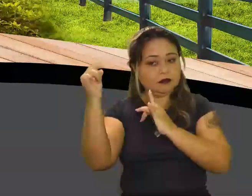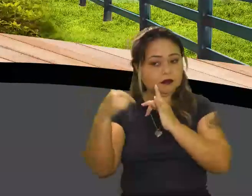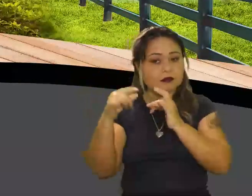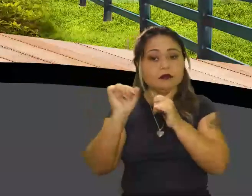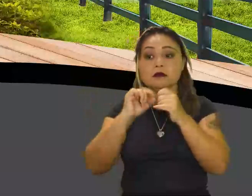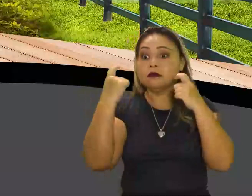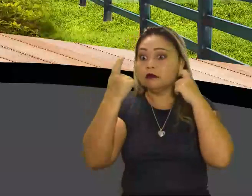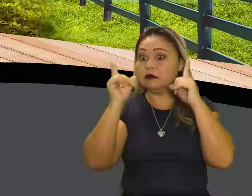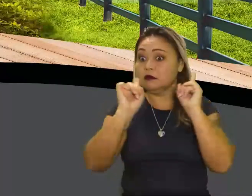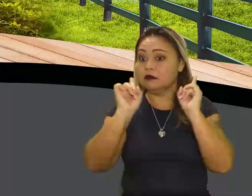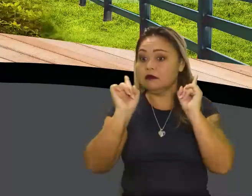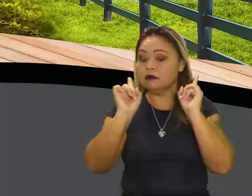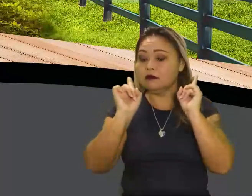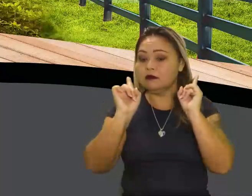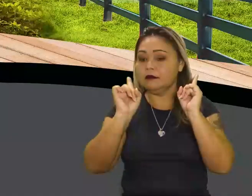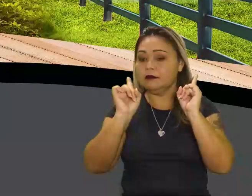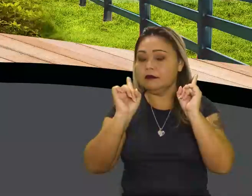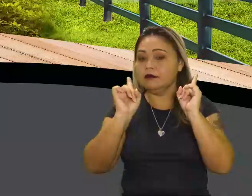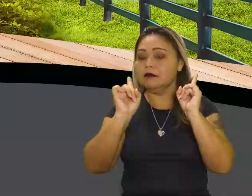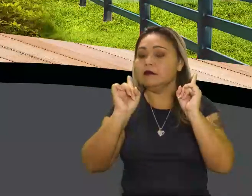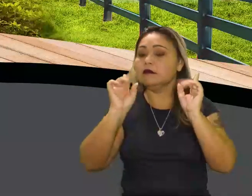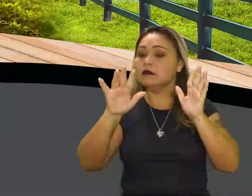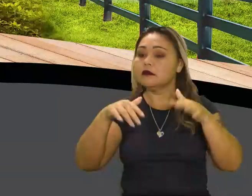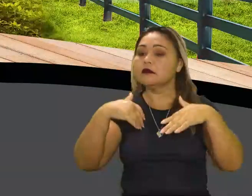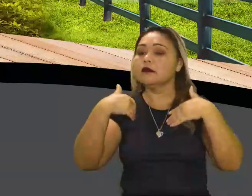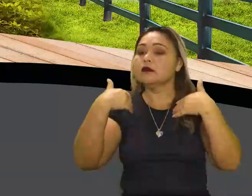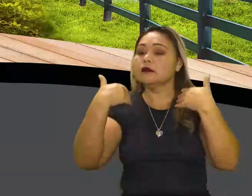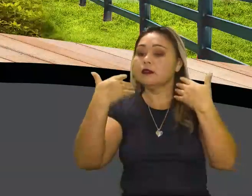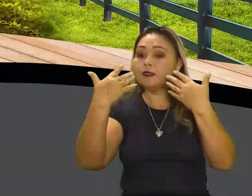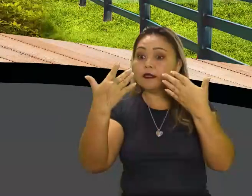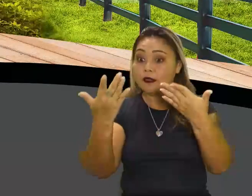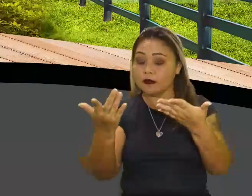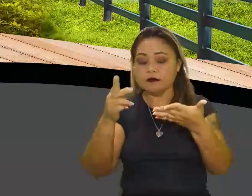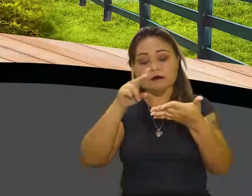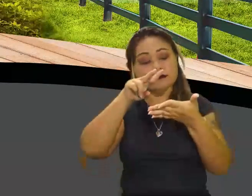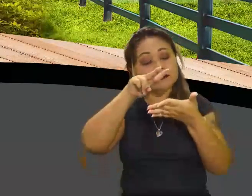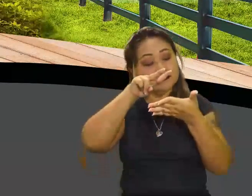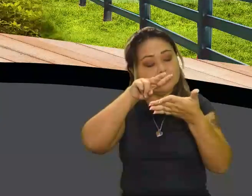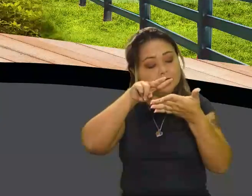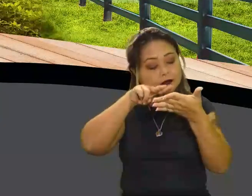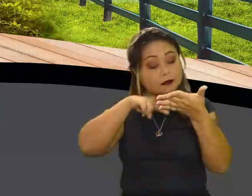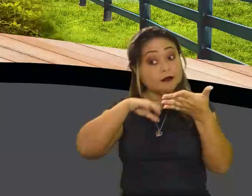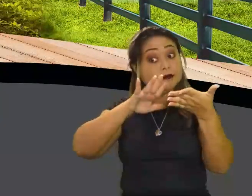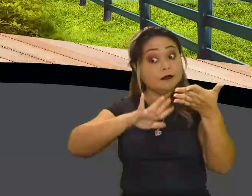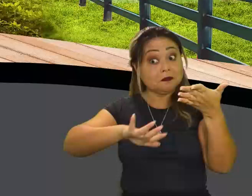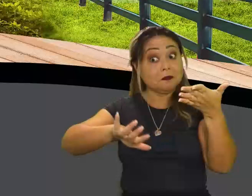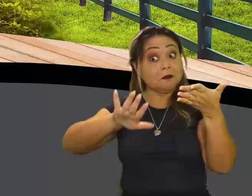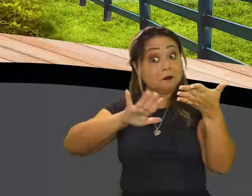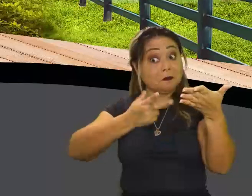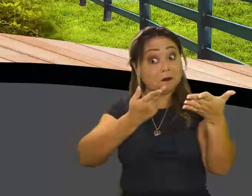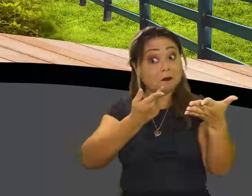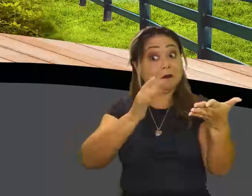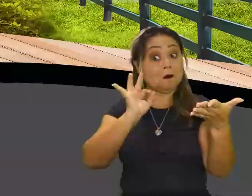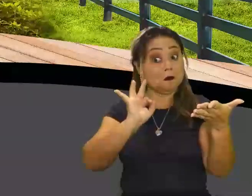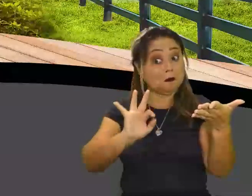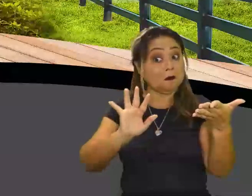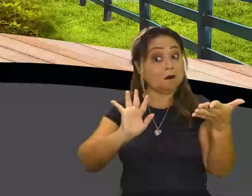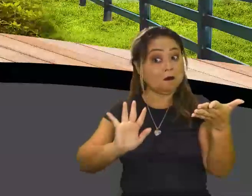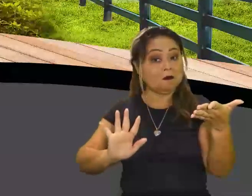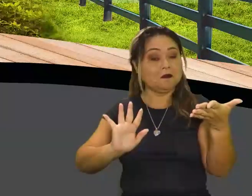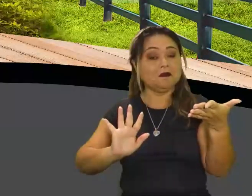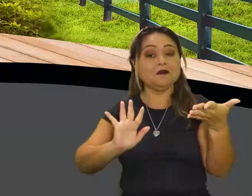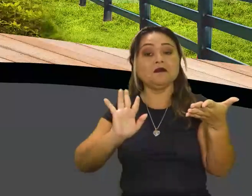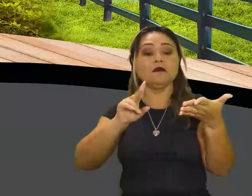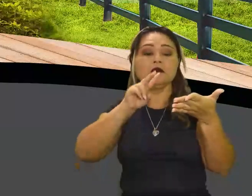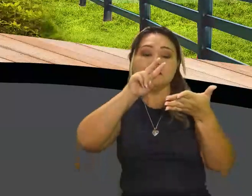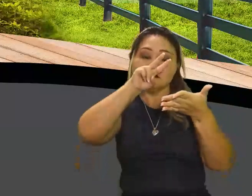se preocupem, tá bom? Nós vamos ler as questões, olha, ele está falando devagar e pausadamente.